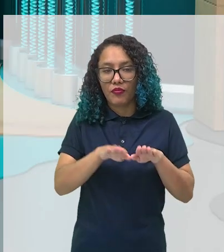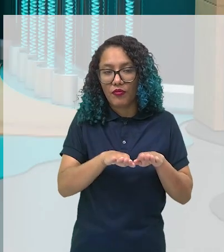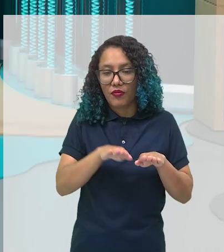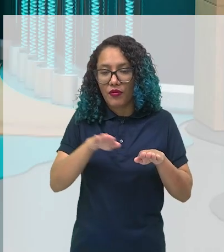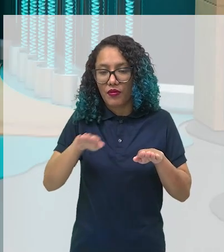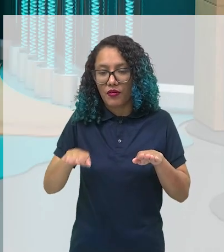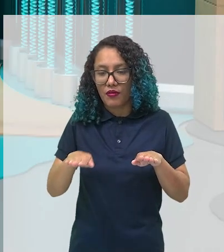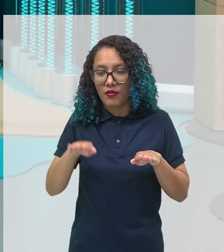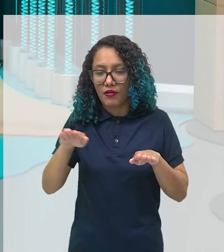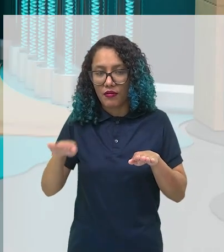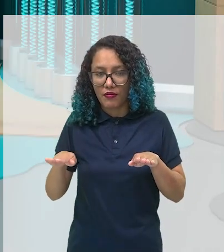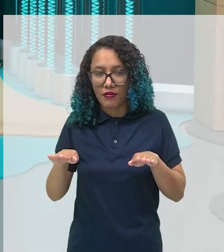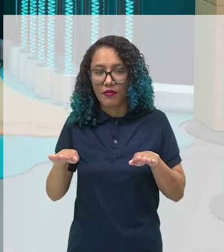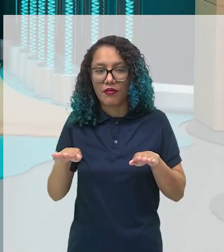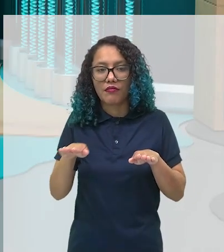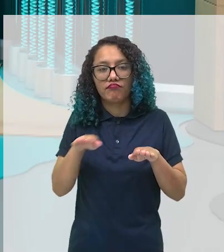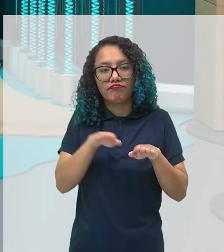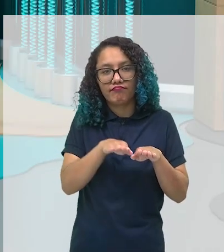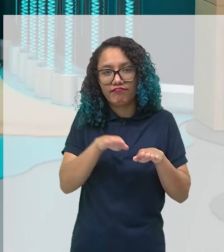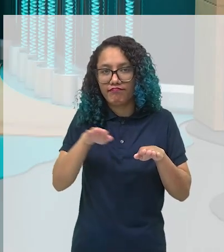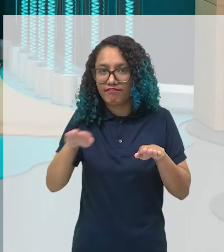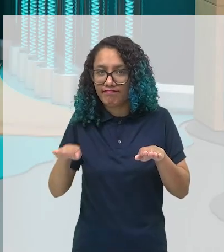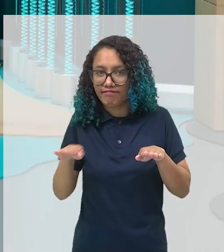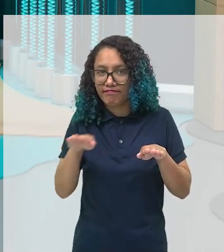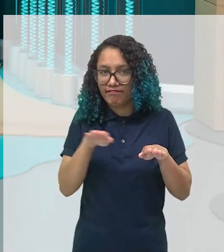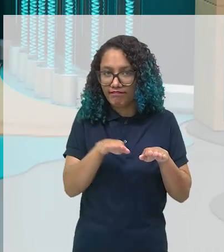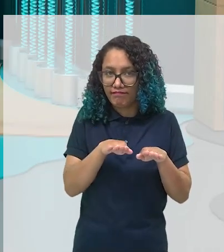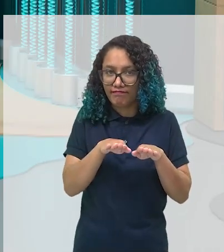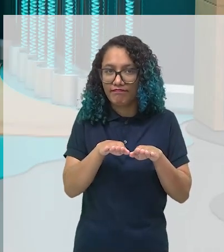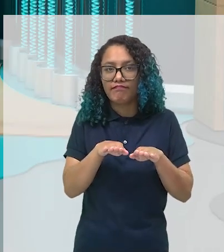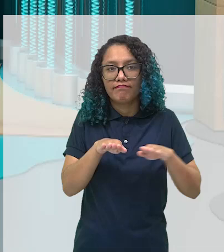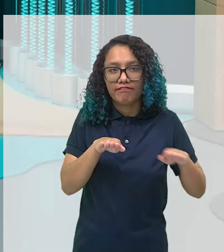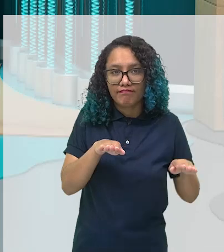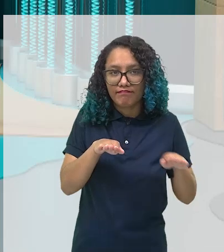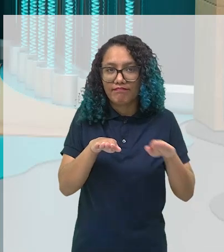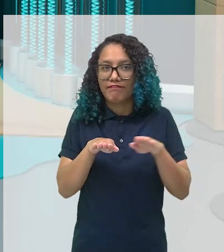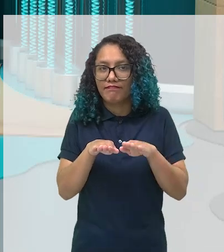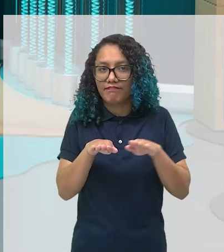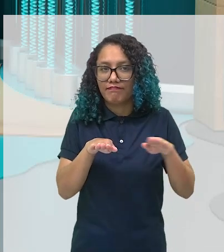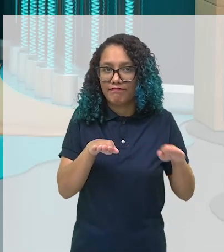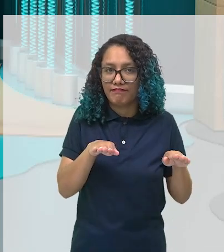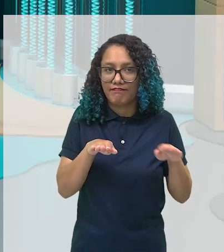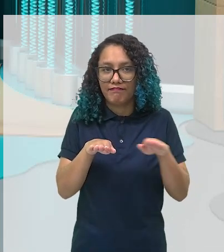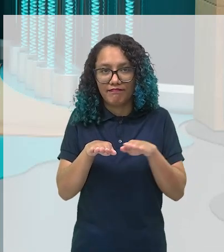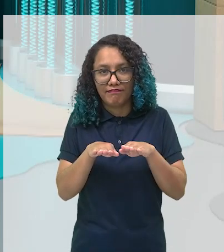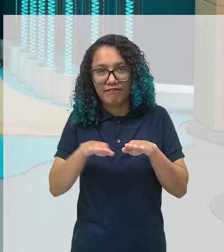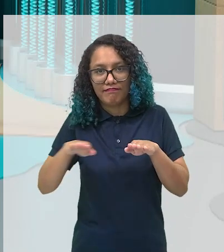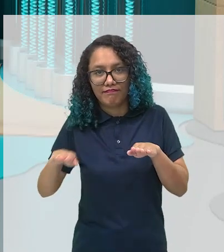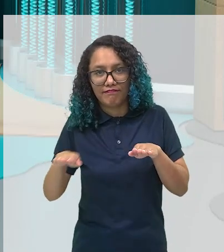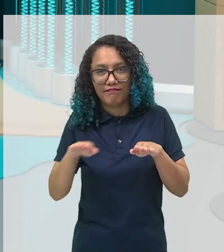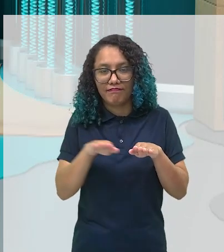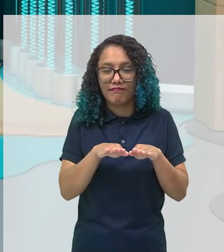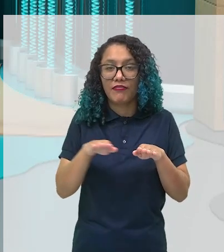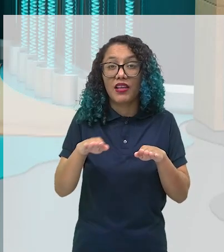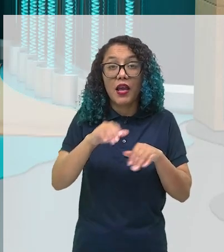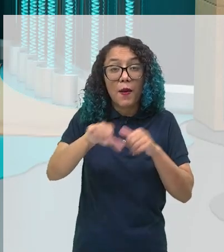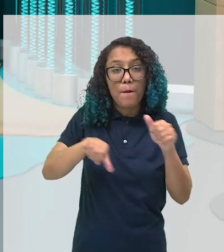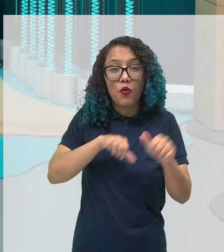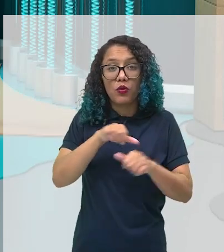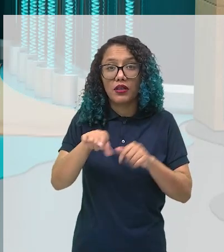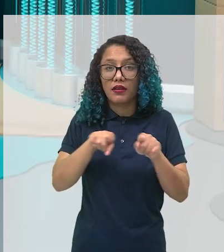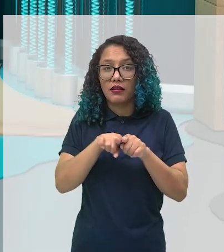cá. Abre, fecha, vai mudando a direção apenas. E